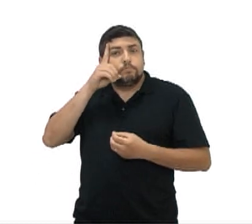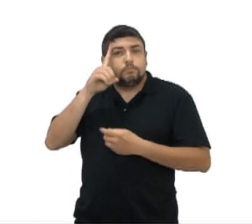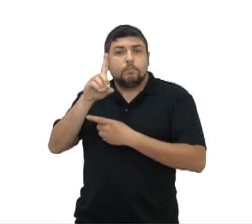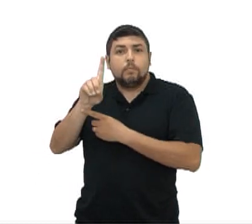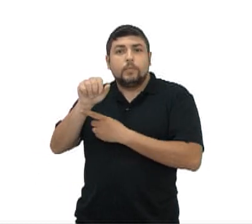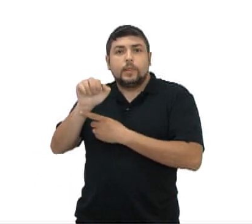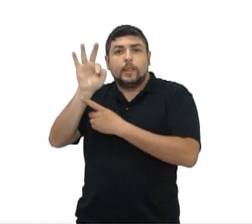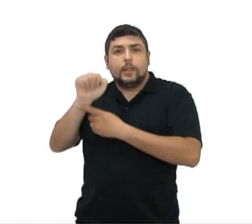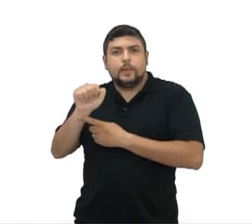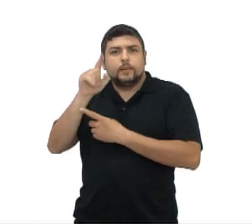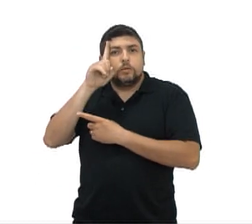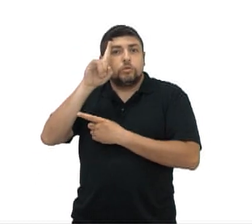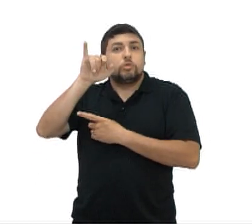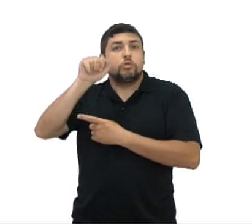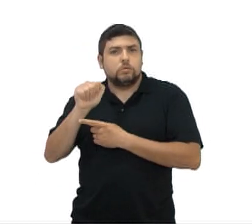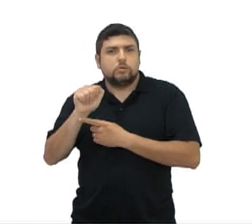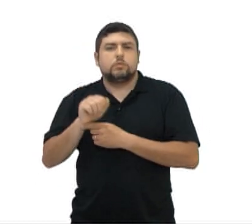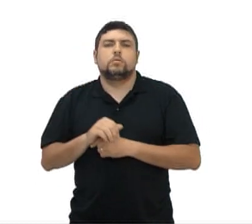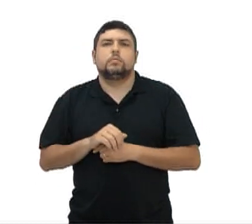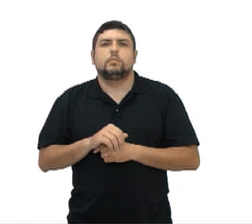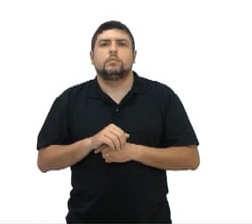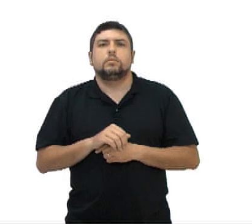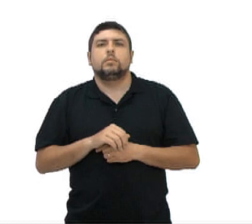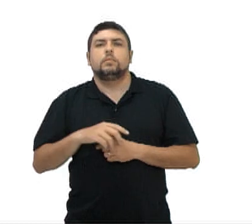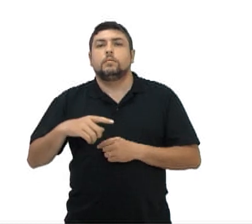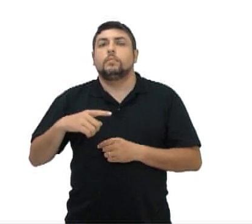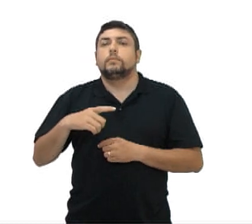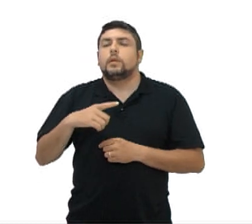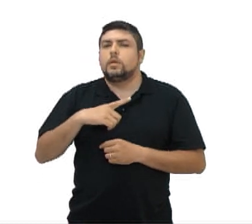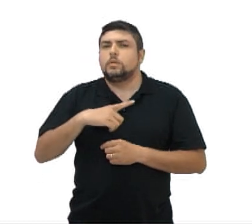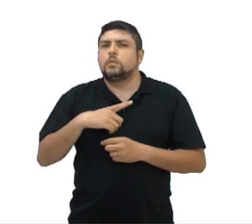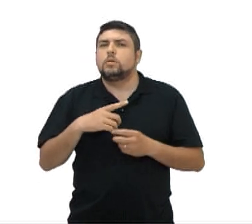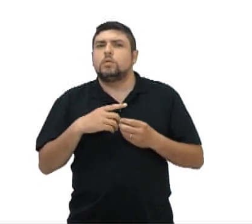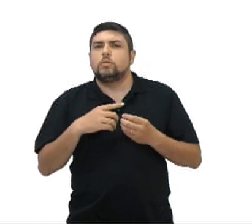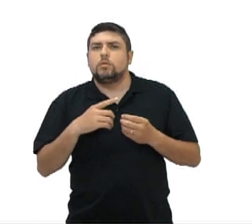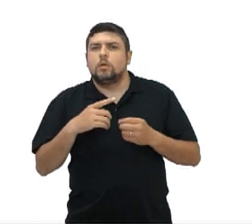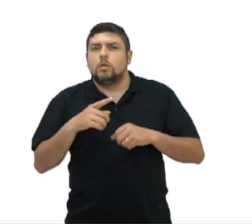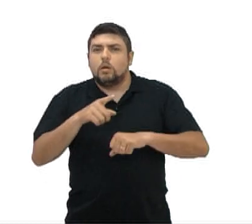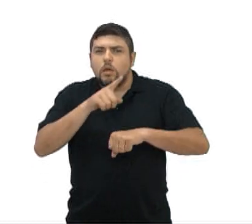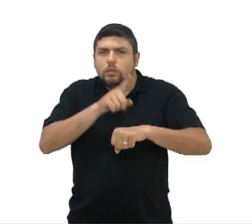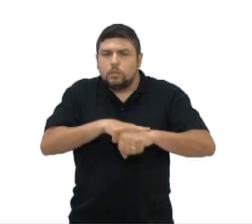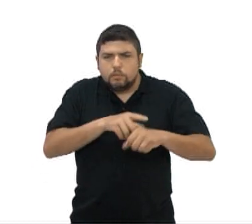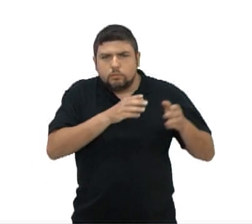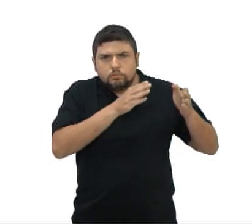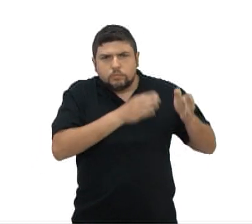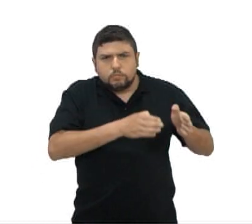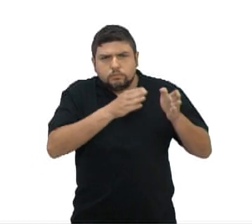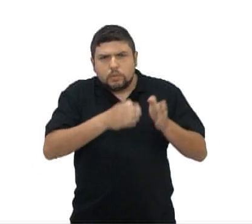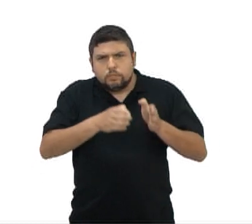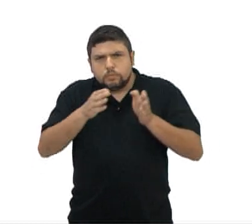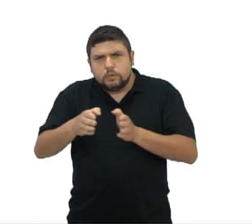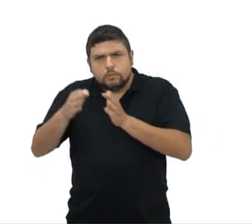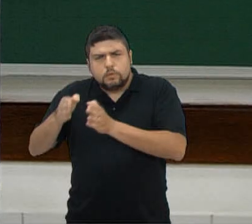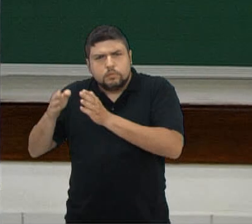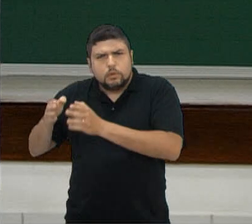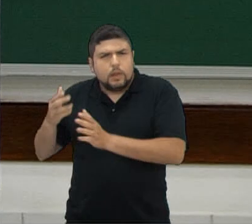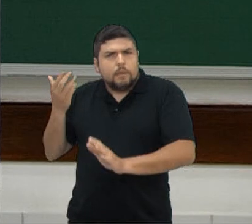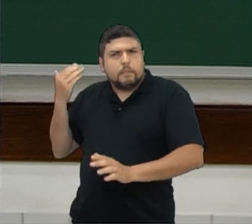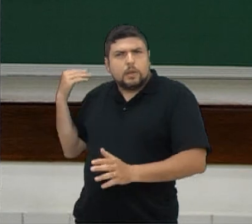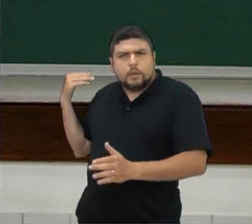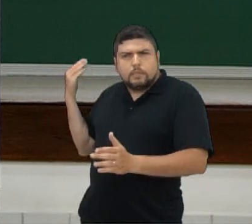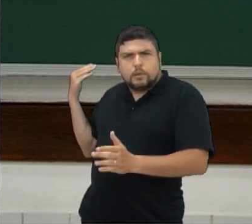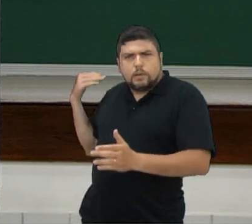fatos aconteceram. Os registros são ordenados por ordem cronológica de ocorrência. Então, cronológica, se